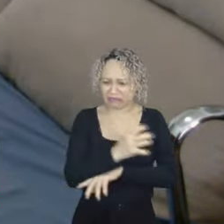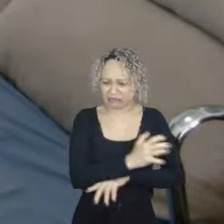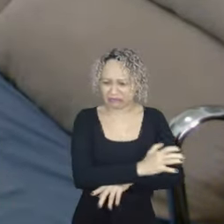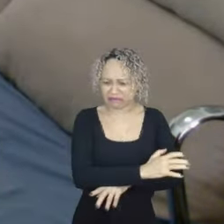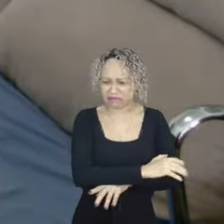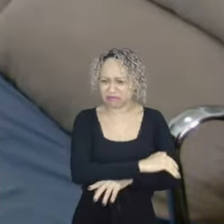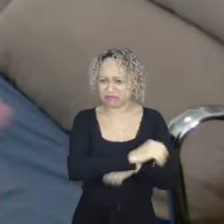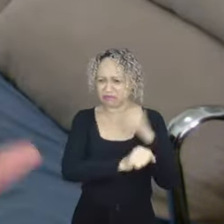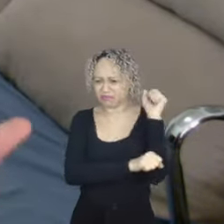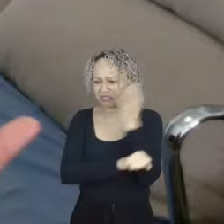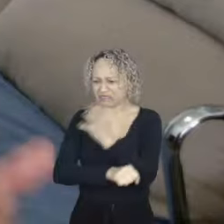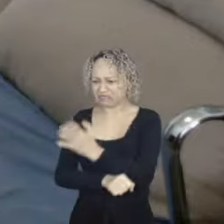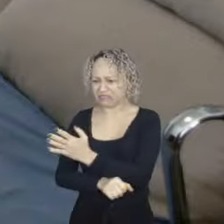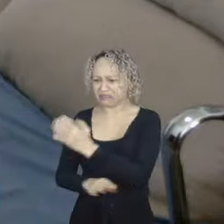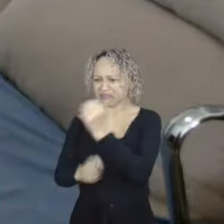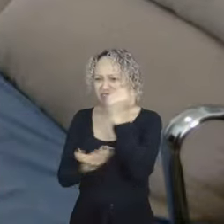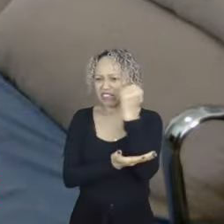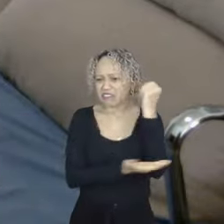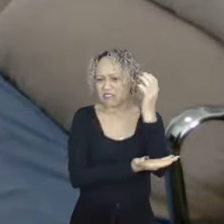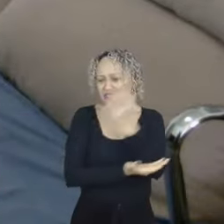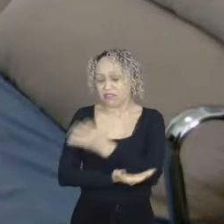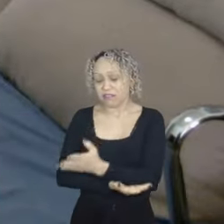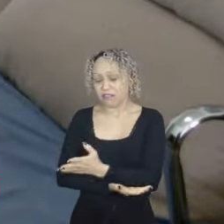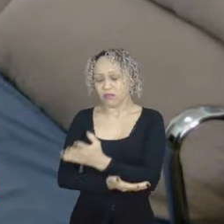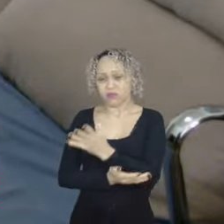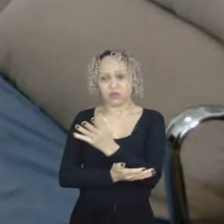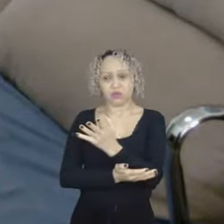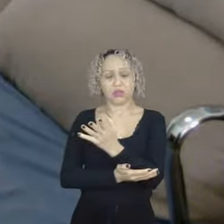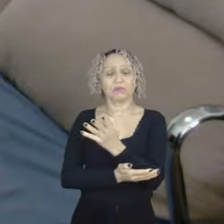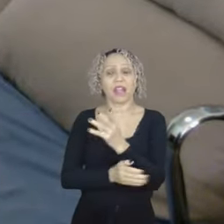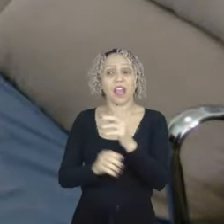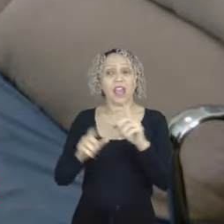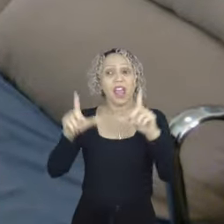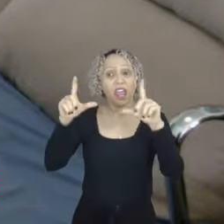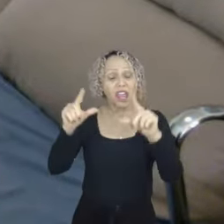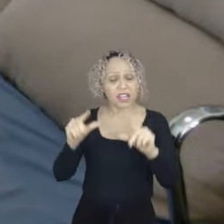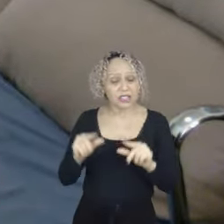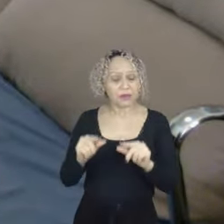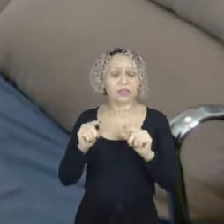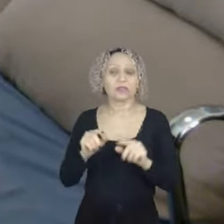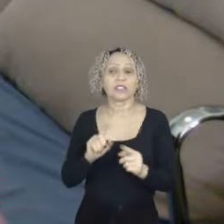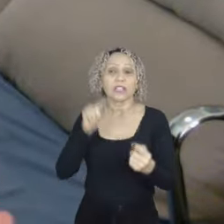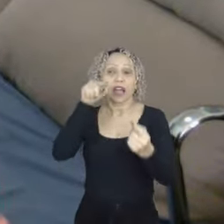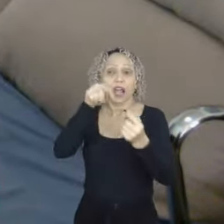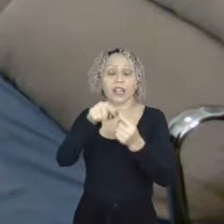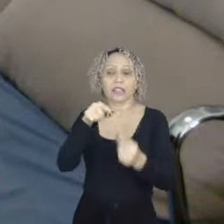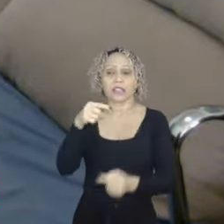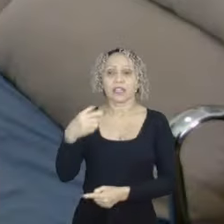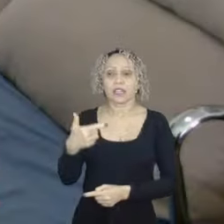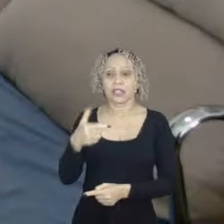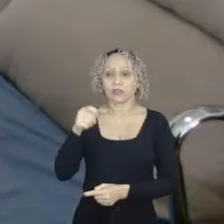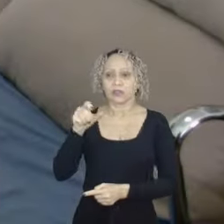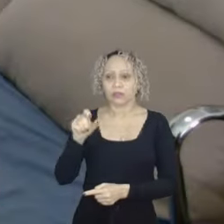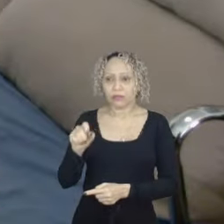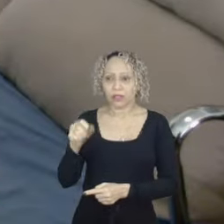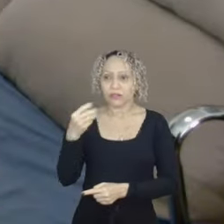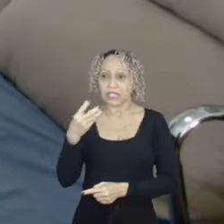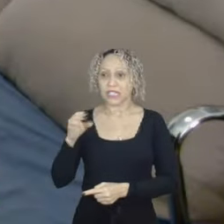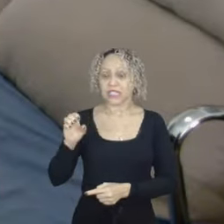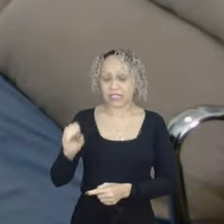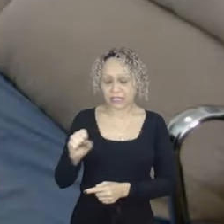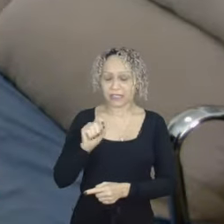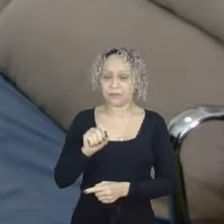grandes florestas aí como meta até 2030, que é uma meta do governo brasileiro também, com políticas de restauração, amplas